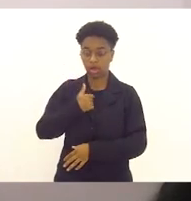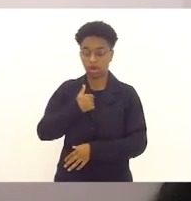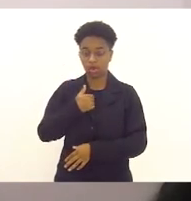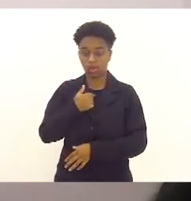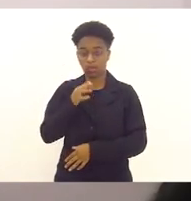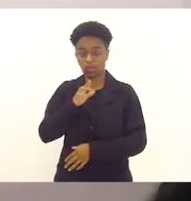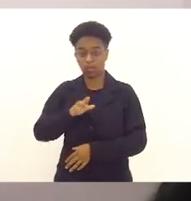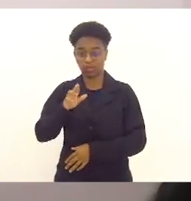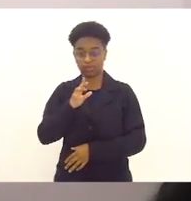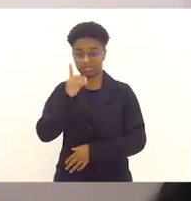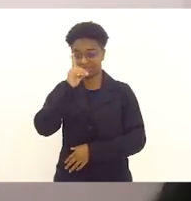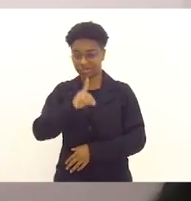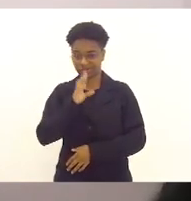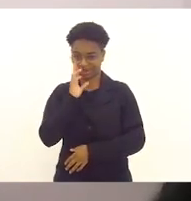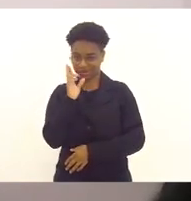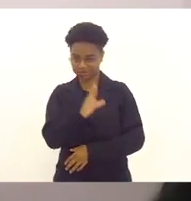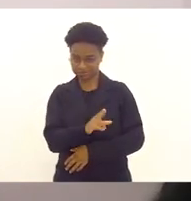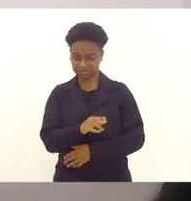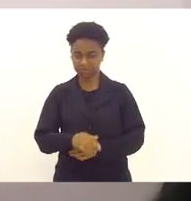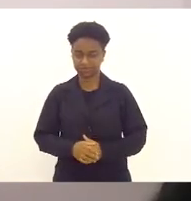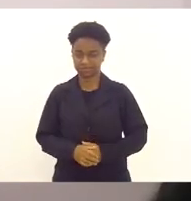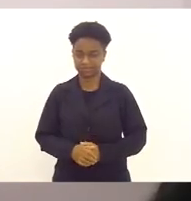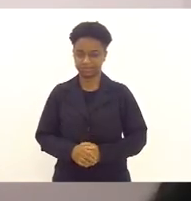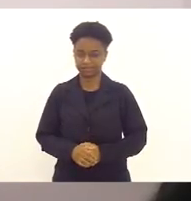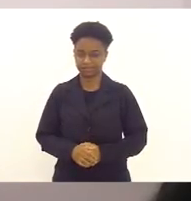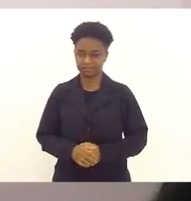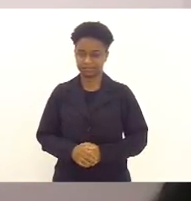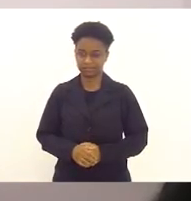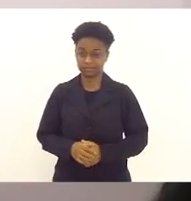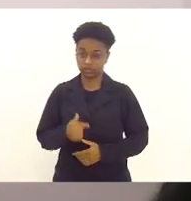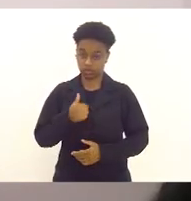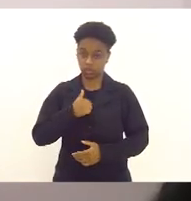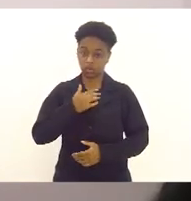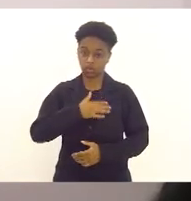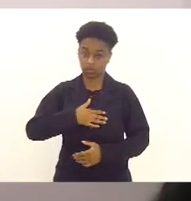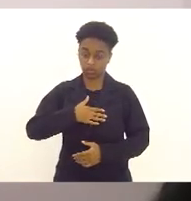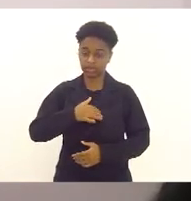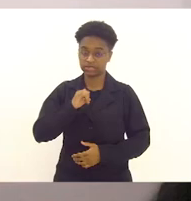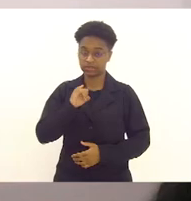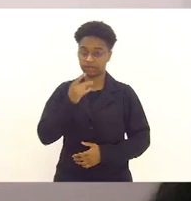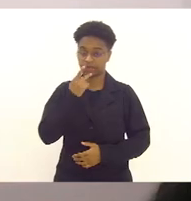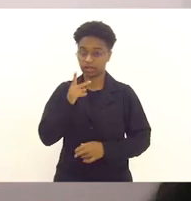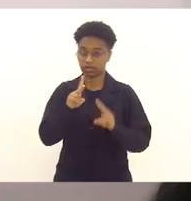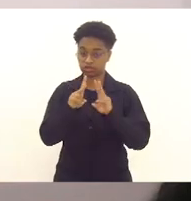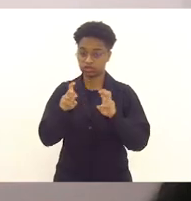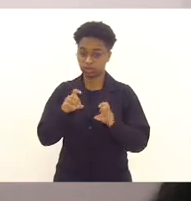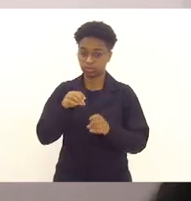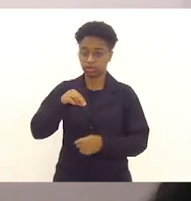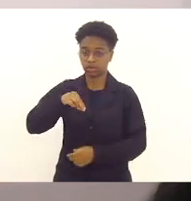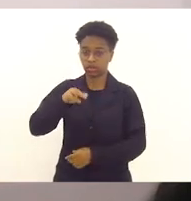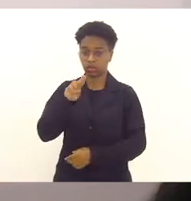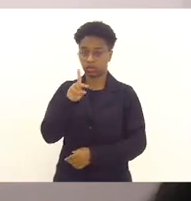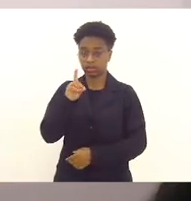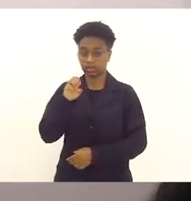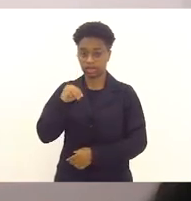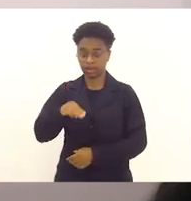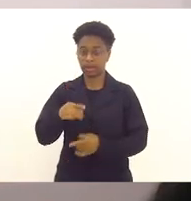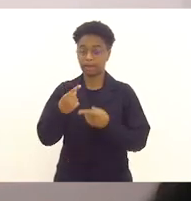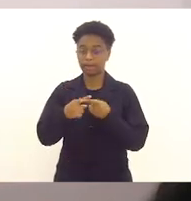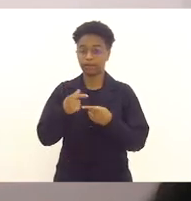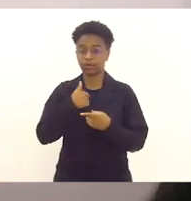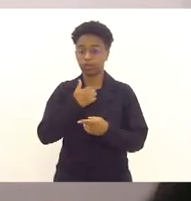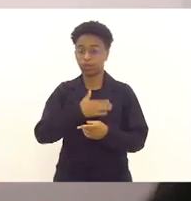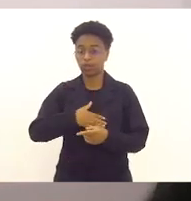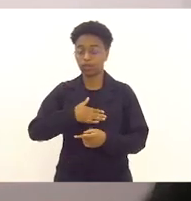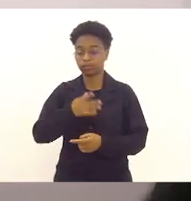resposta é eu gosto quando falem do nudem porque eu adoro que as pessoas